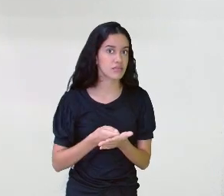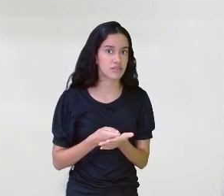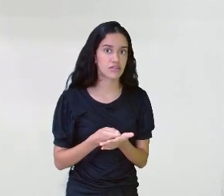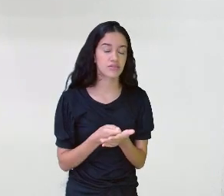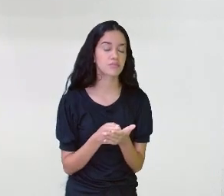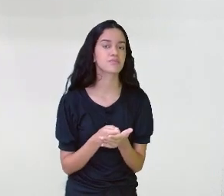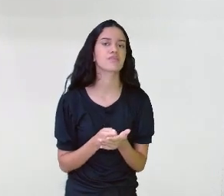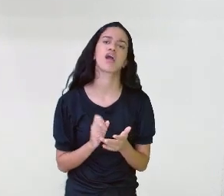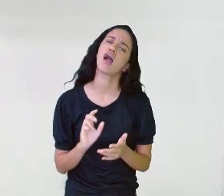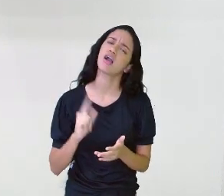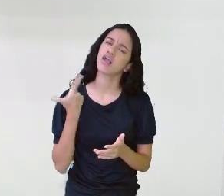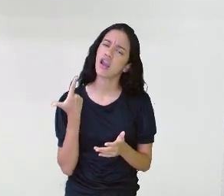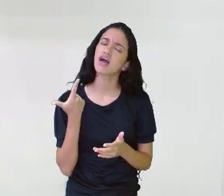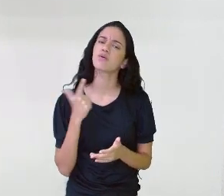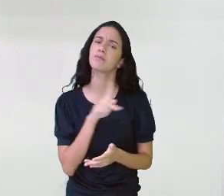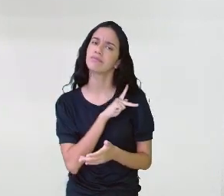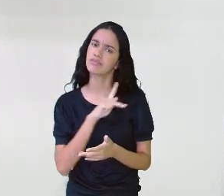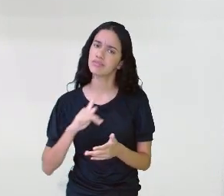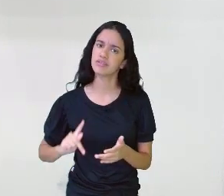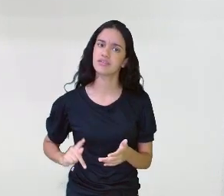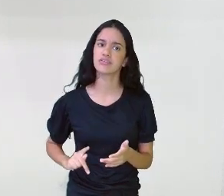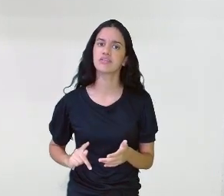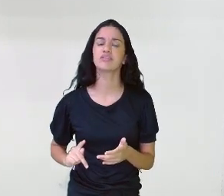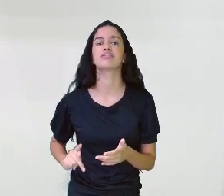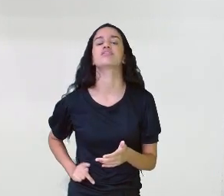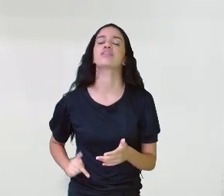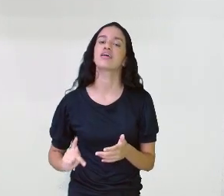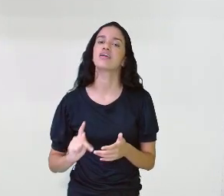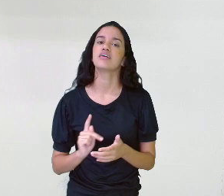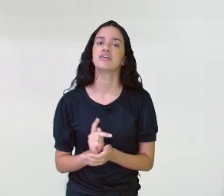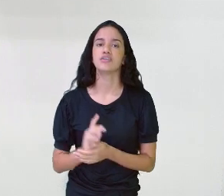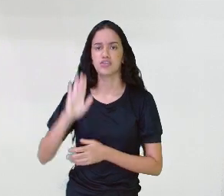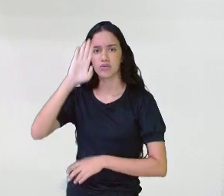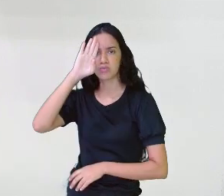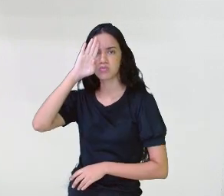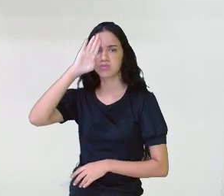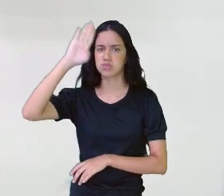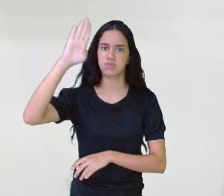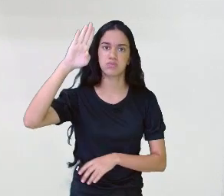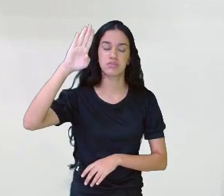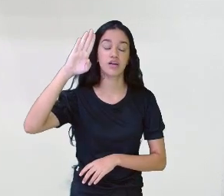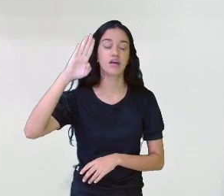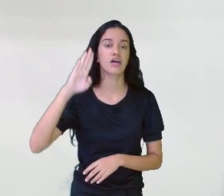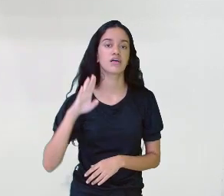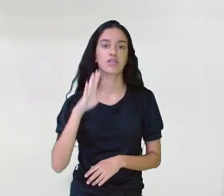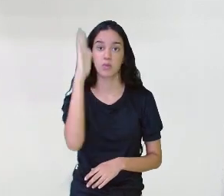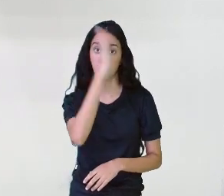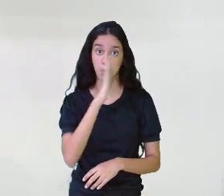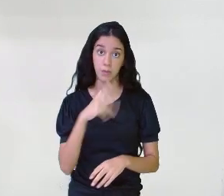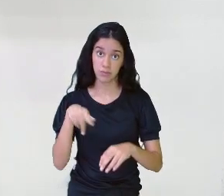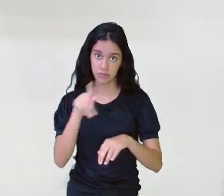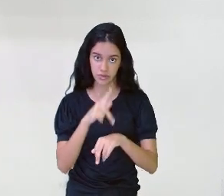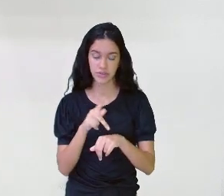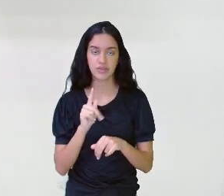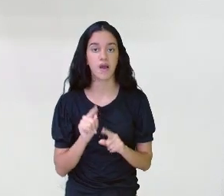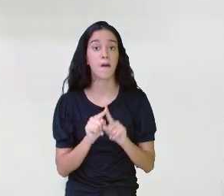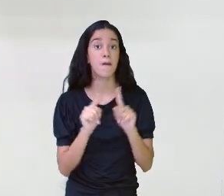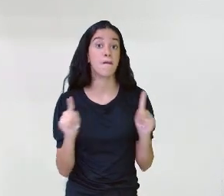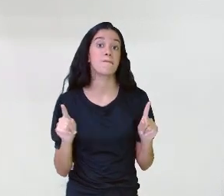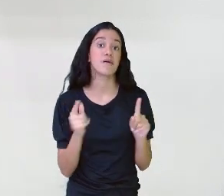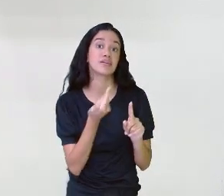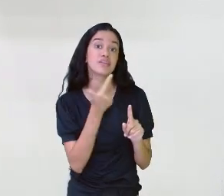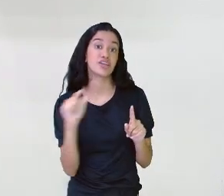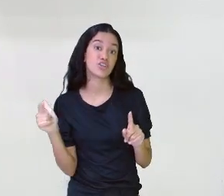o presidente da República ele é a autoridade máxima do país, mas existem outros